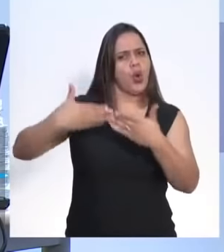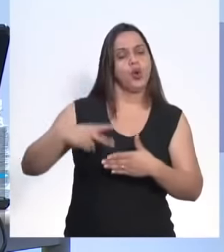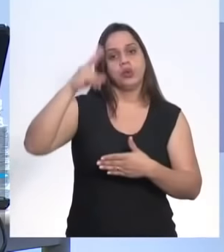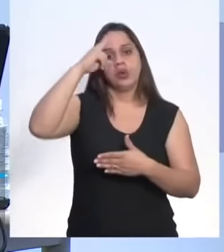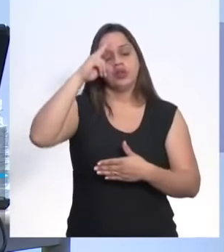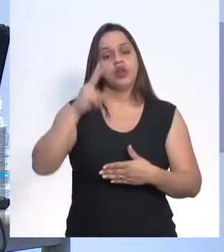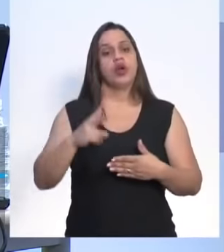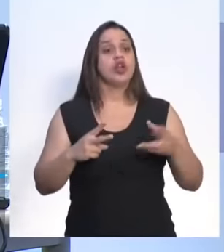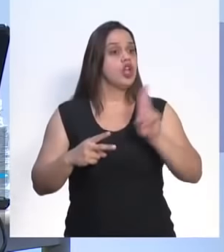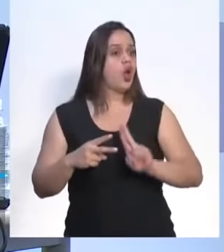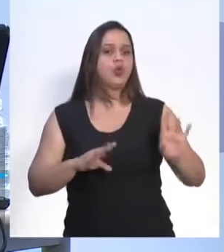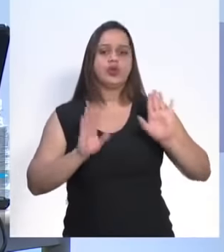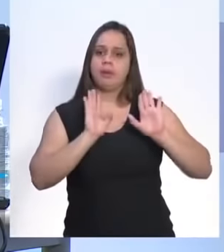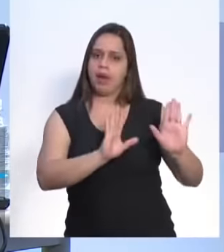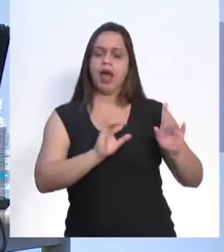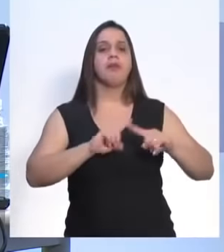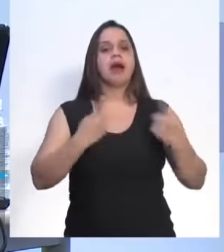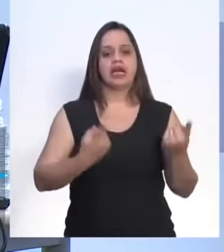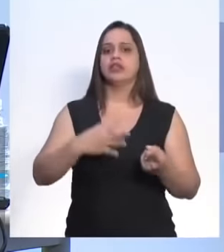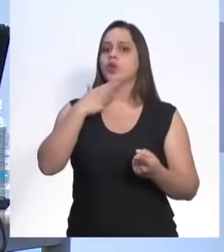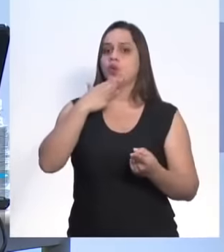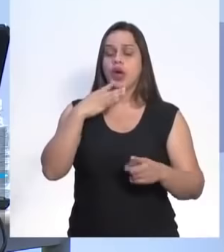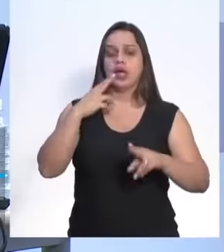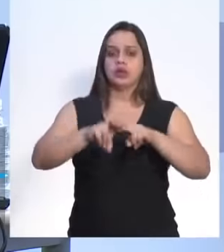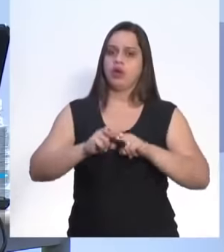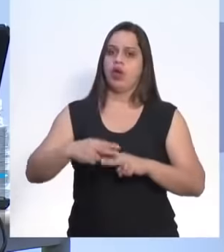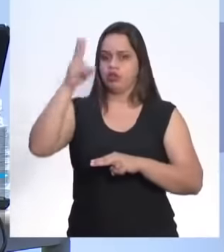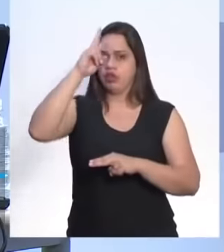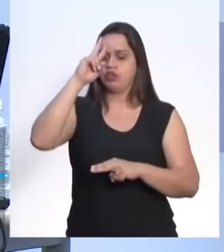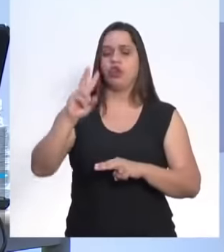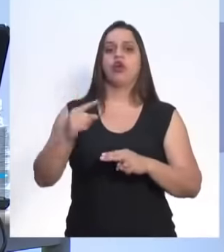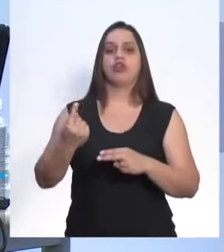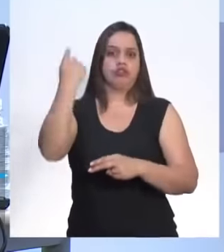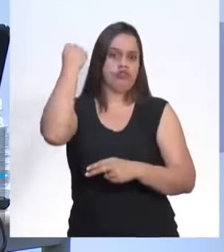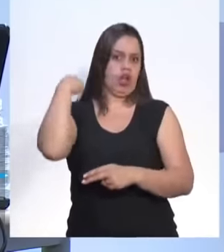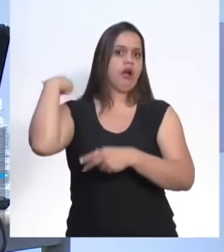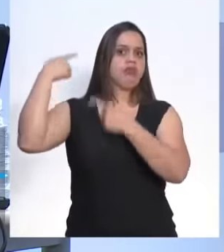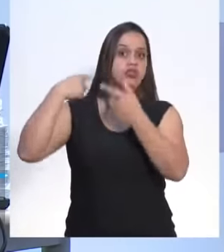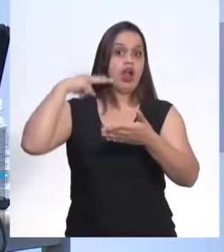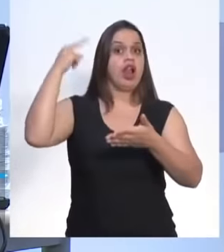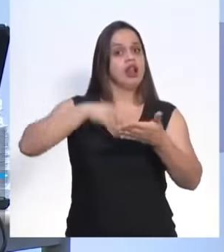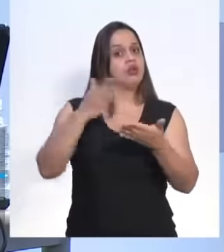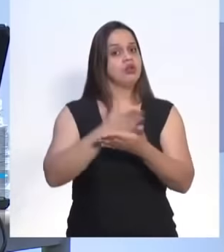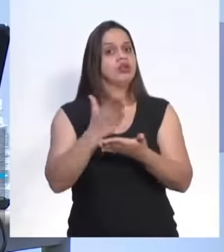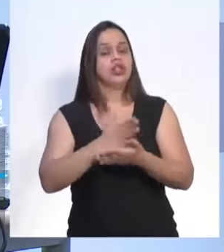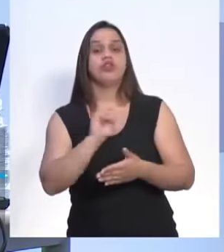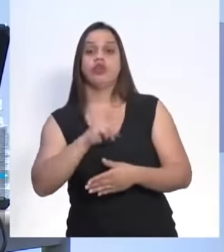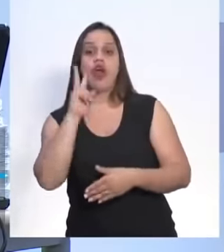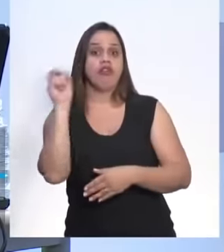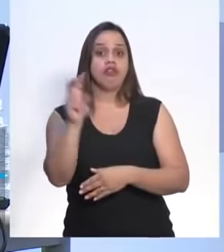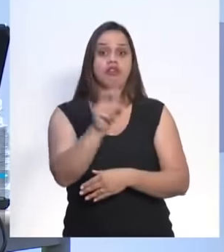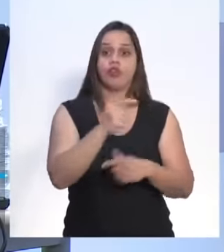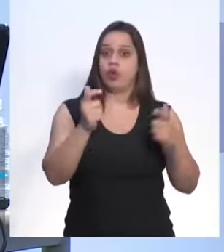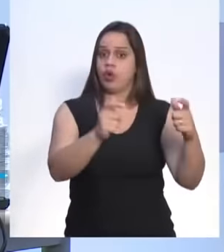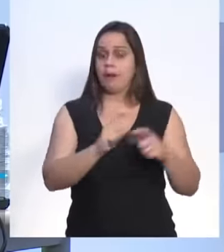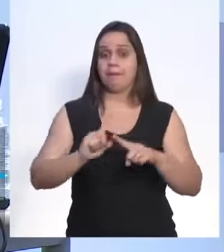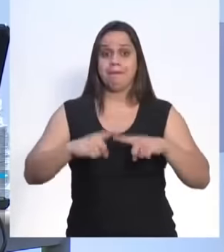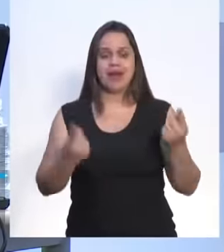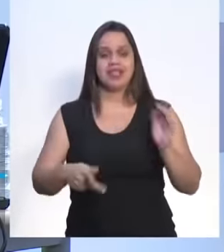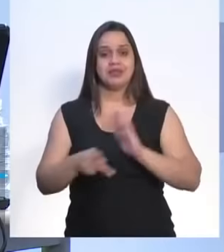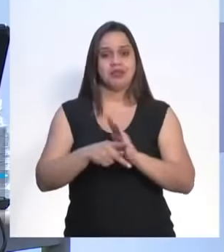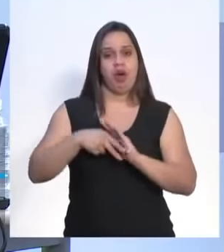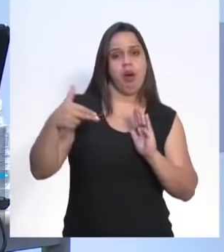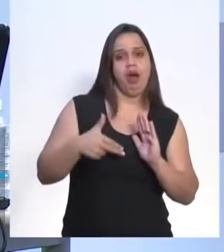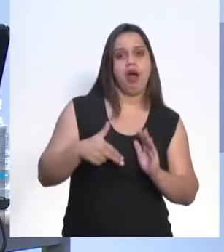por mais que não utilizemos mais, a gente ainda conhece, já ouviu falar em algum lugar, já leu em algum livro. Agora, a gíria é muito situacional, é